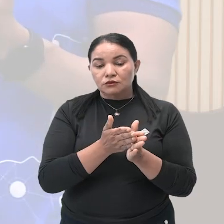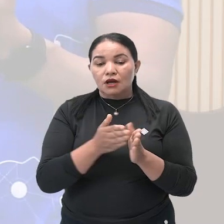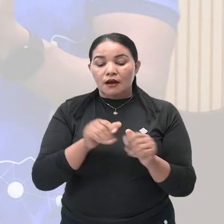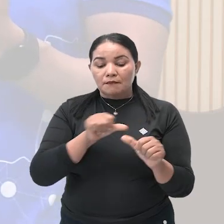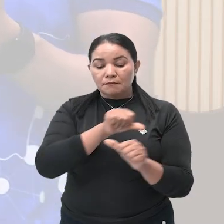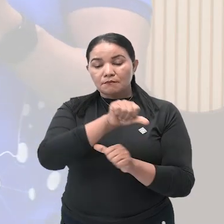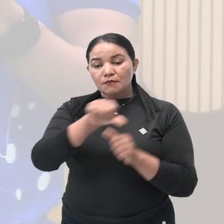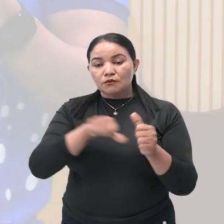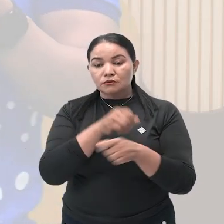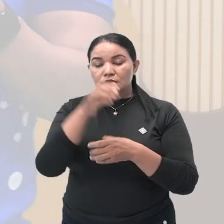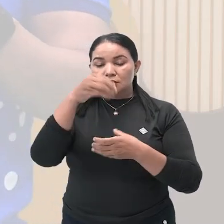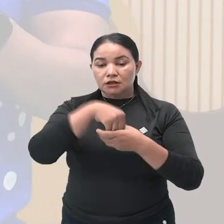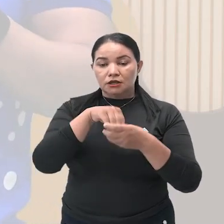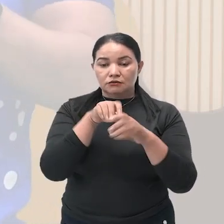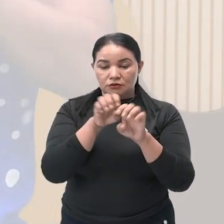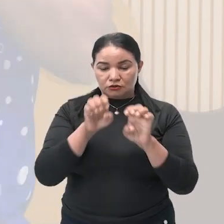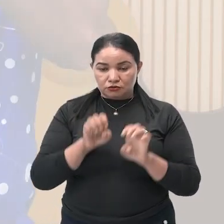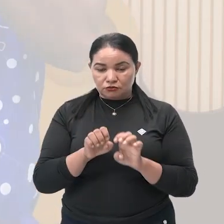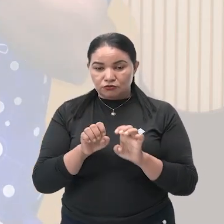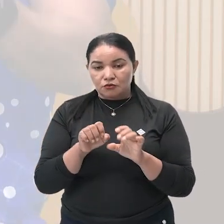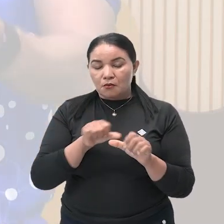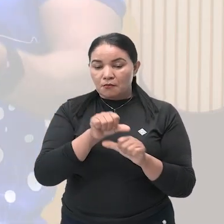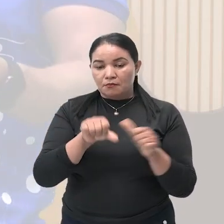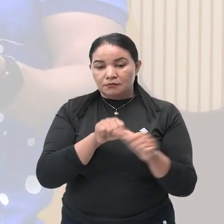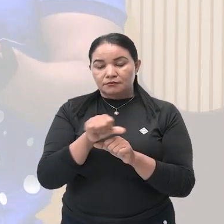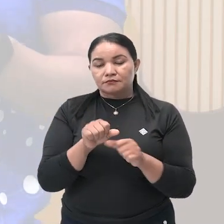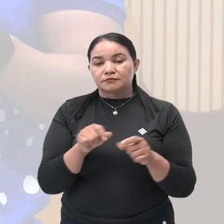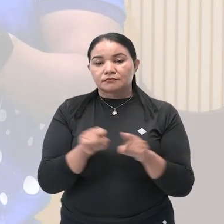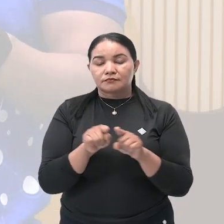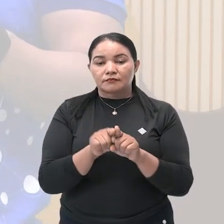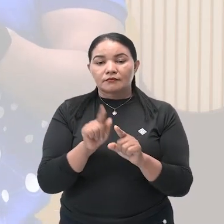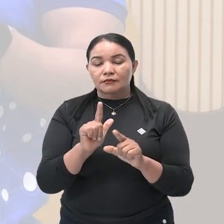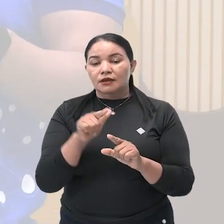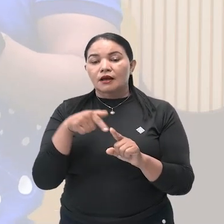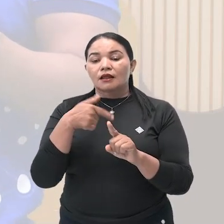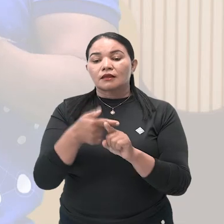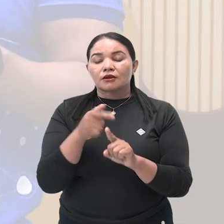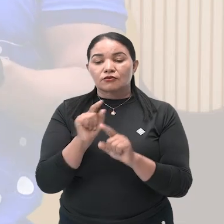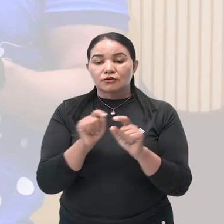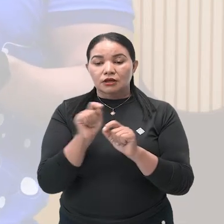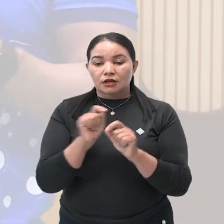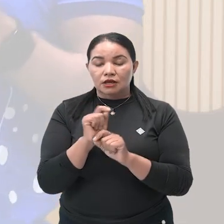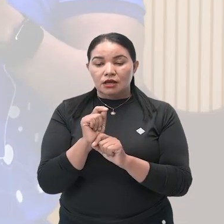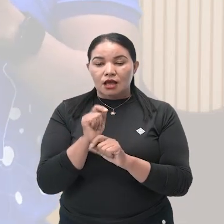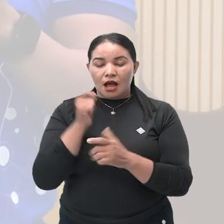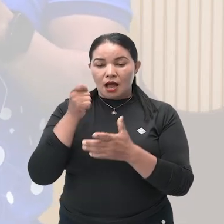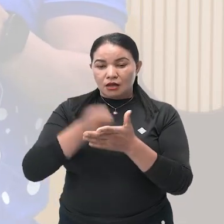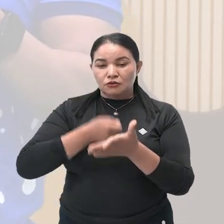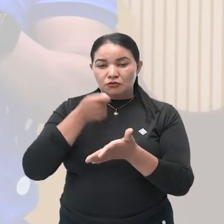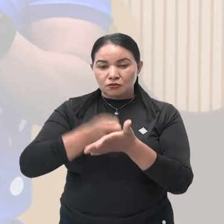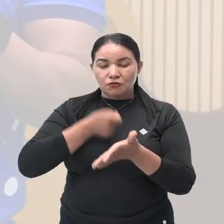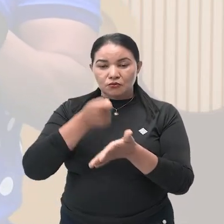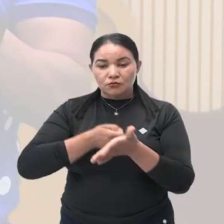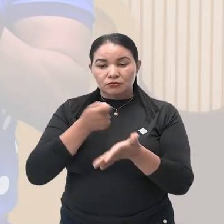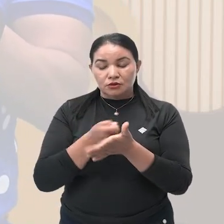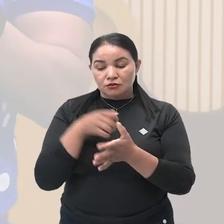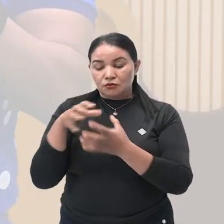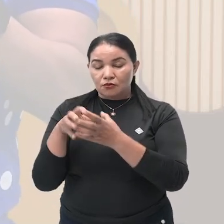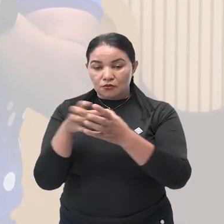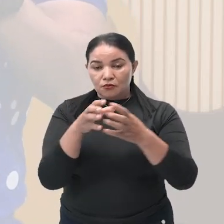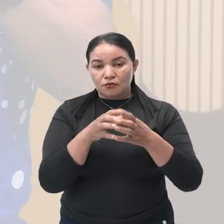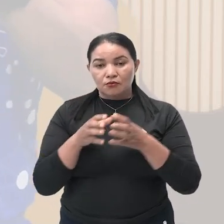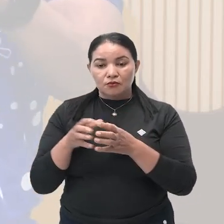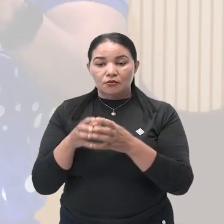dessa estrutura. Entra também, para além das questões relacionadas à luta de classes, entra também a